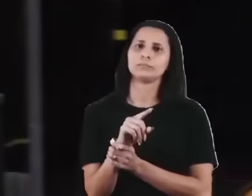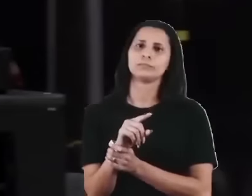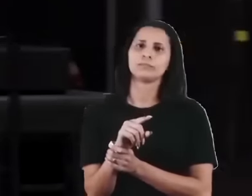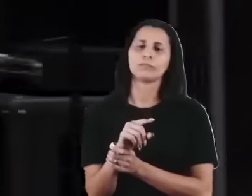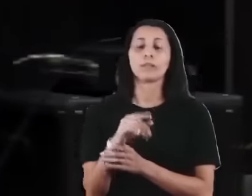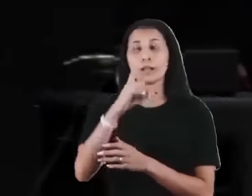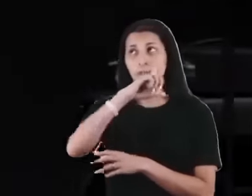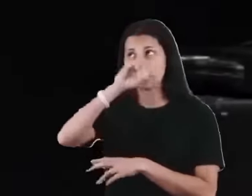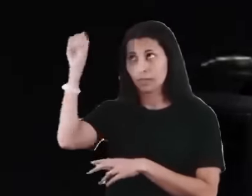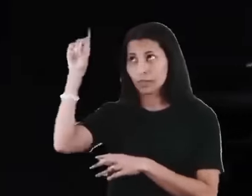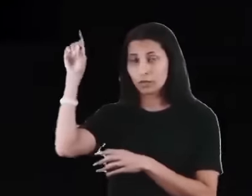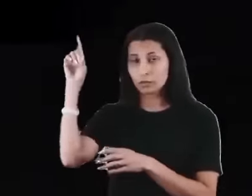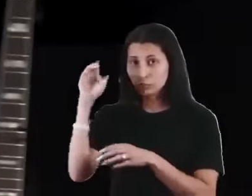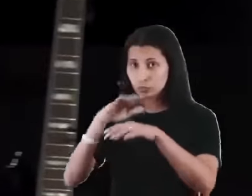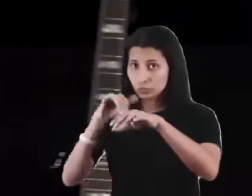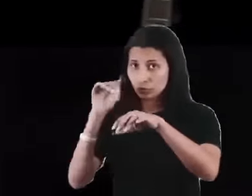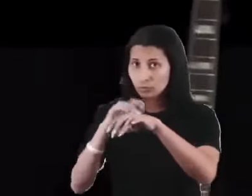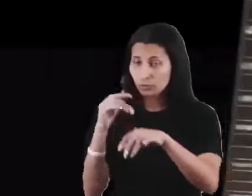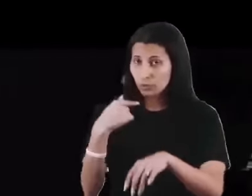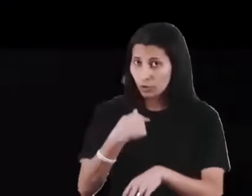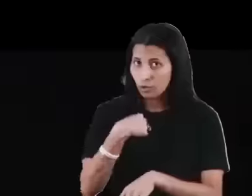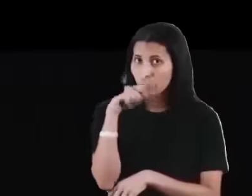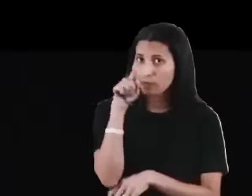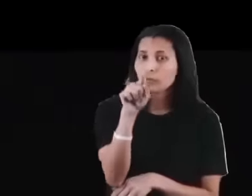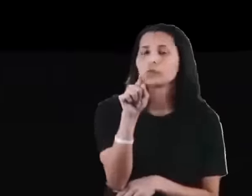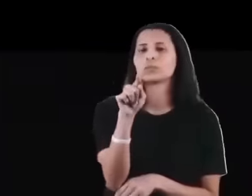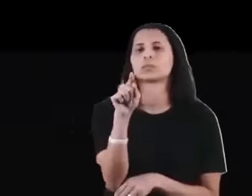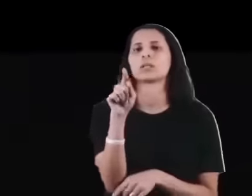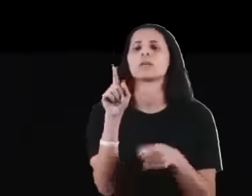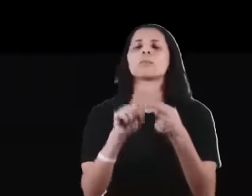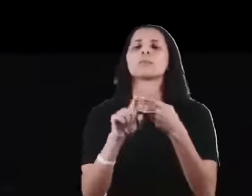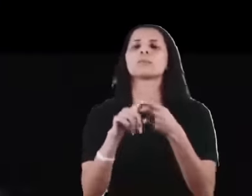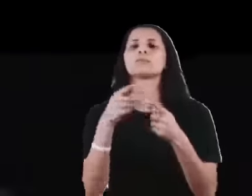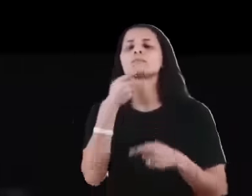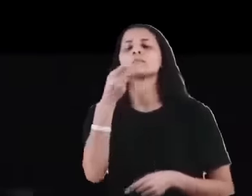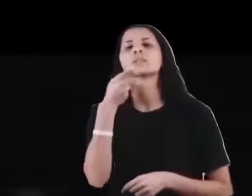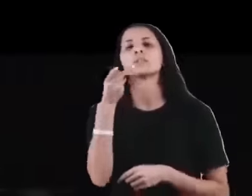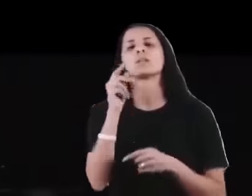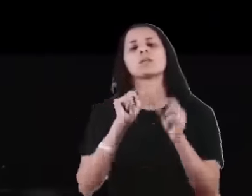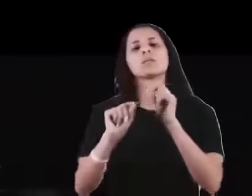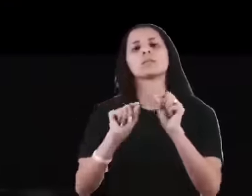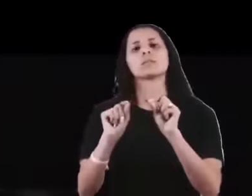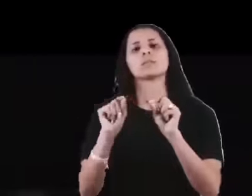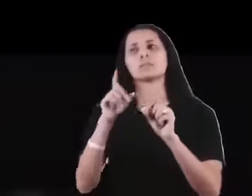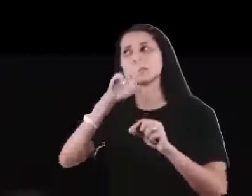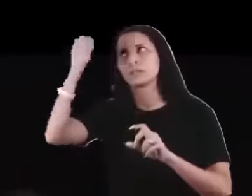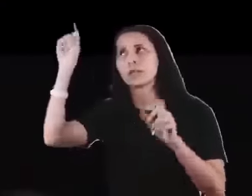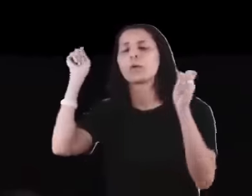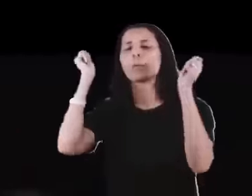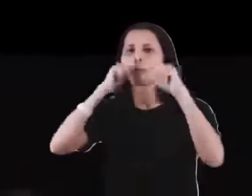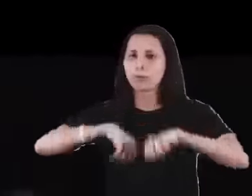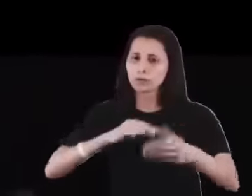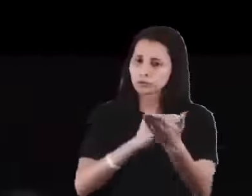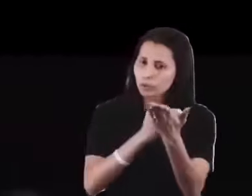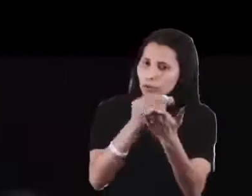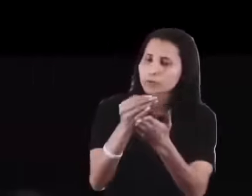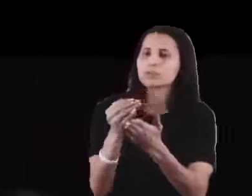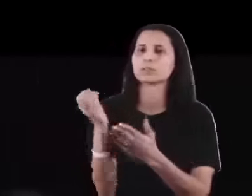a Deus tô se a mim Ea você vai te dizer que ele pode recomeçar